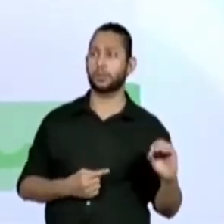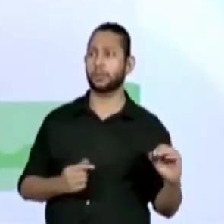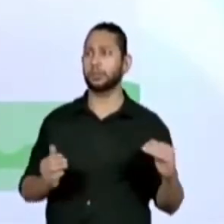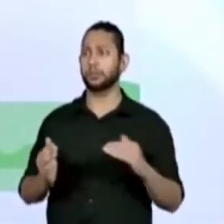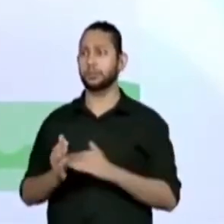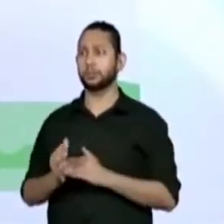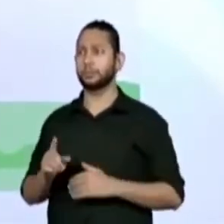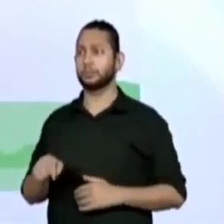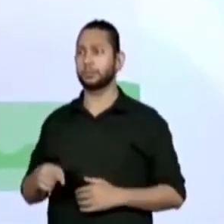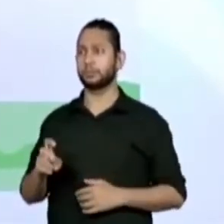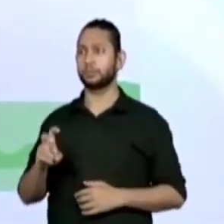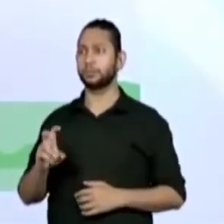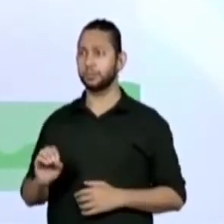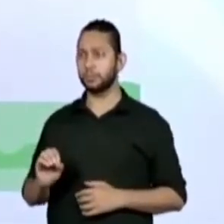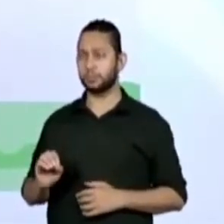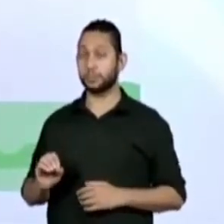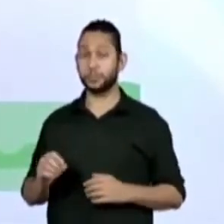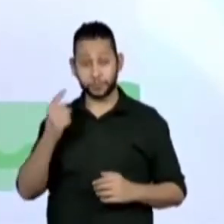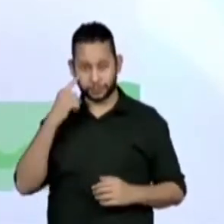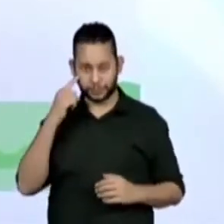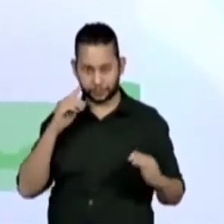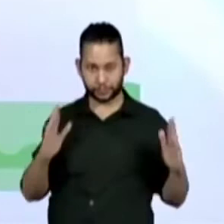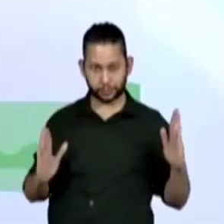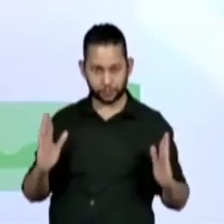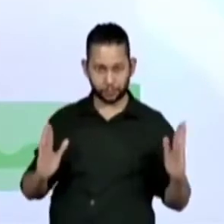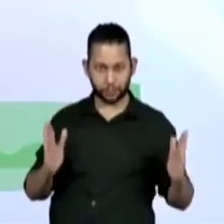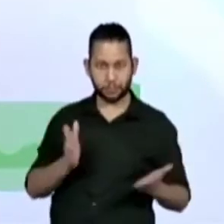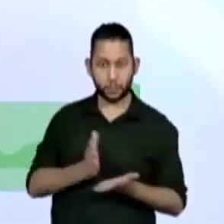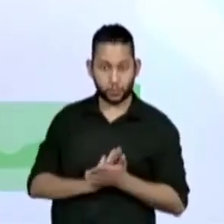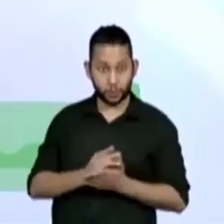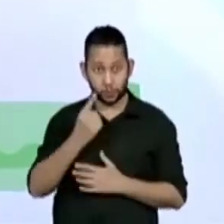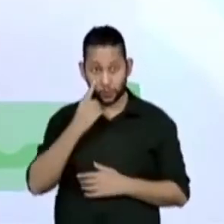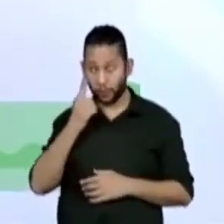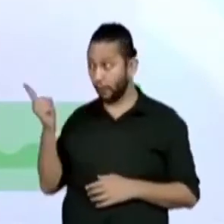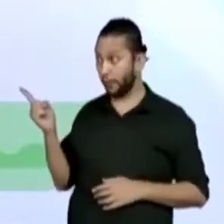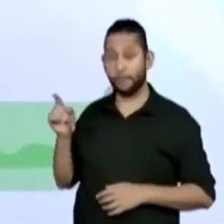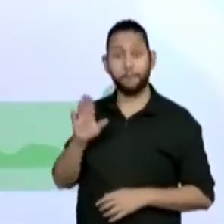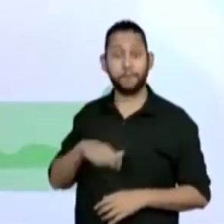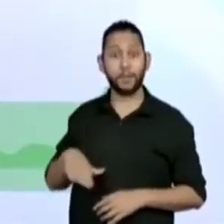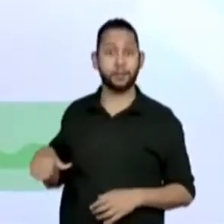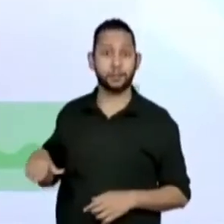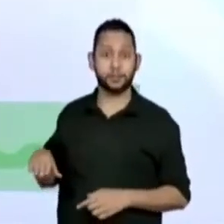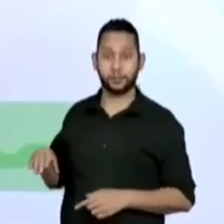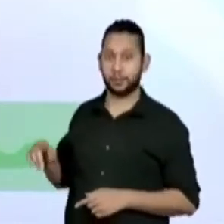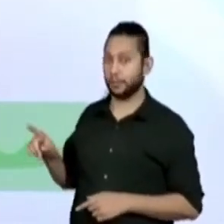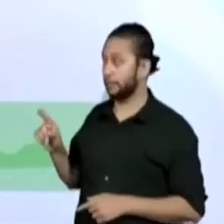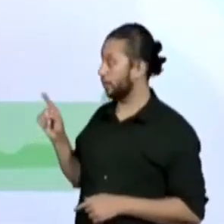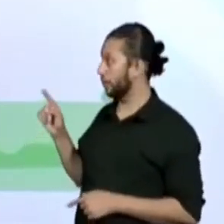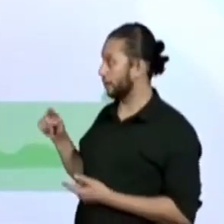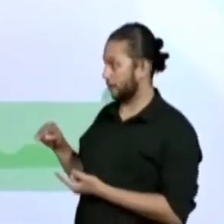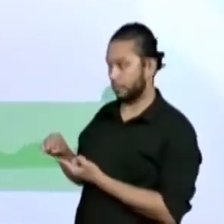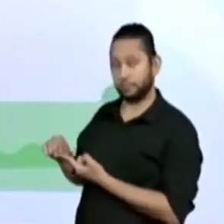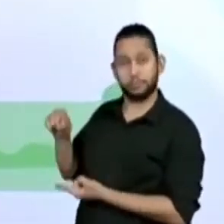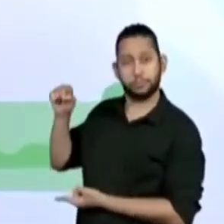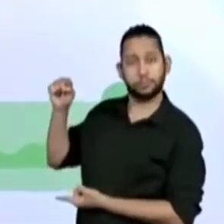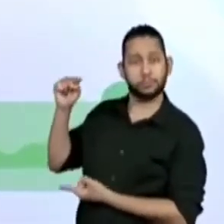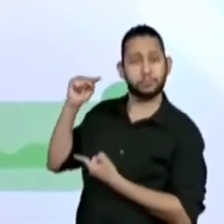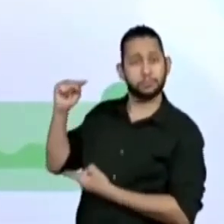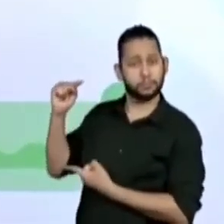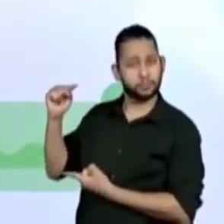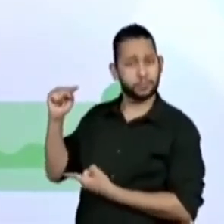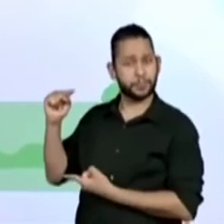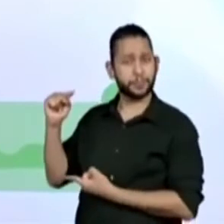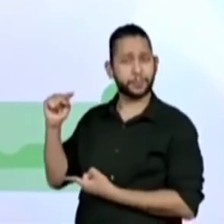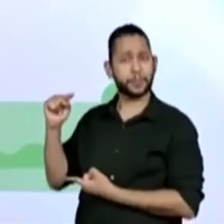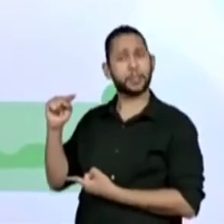mais ou menos. E é isso que a gente tem que pensar. A gente tem que pensar que essas crianças aqui, ó, elas têm